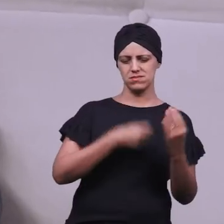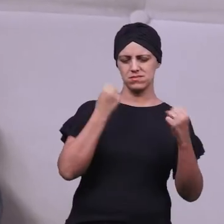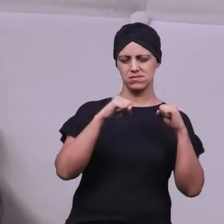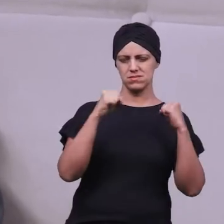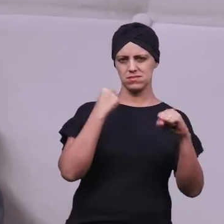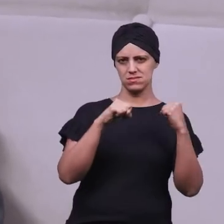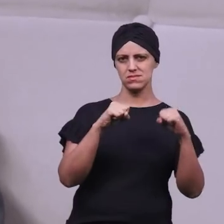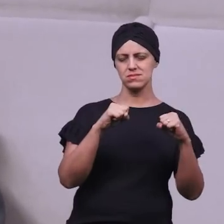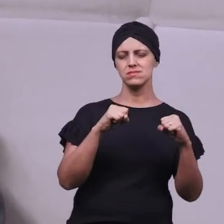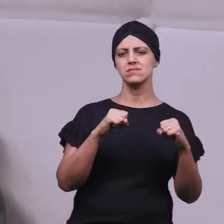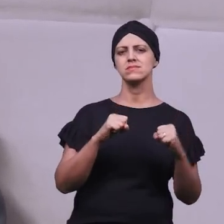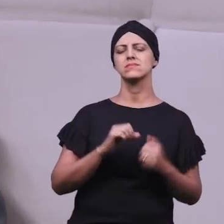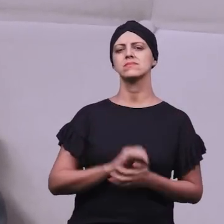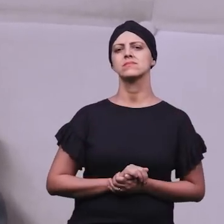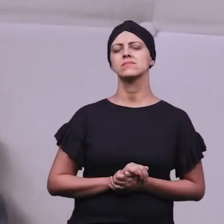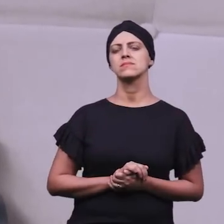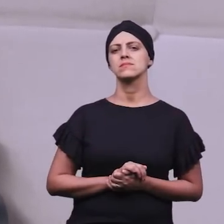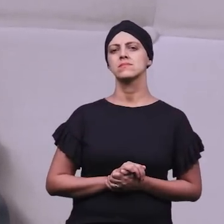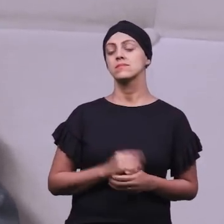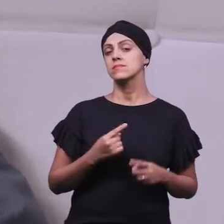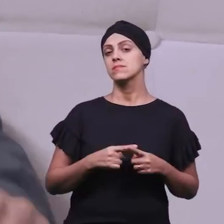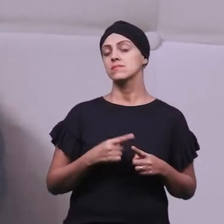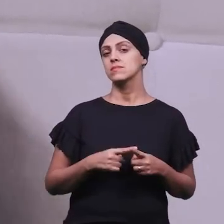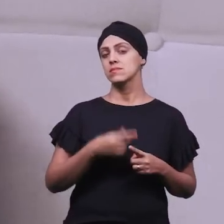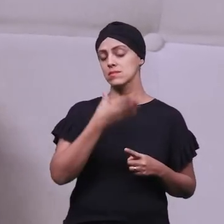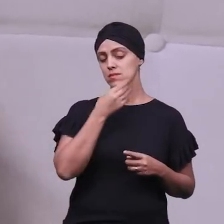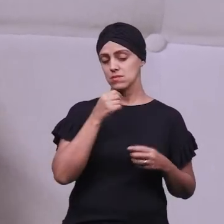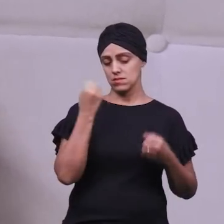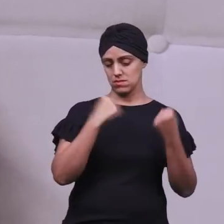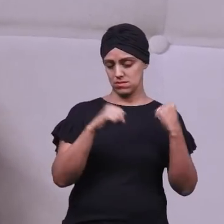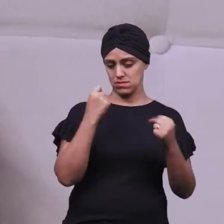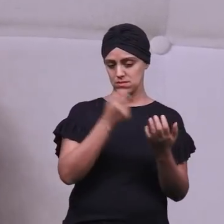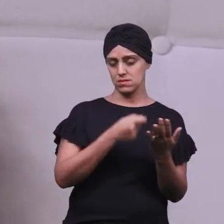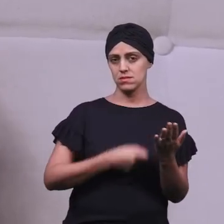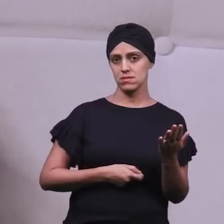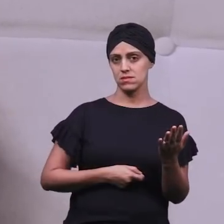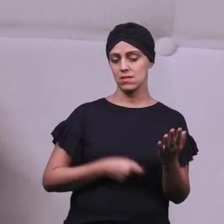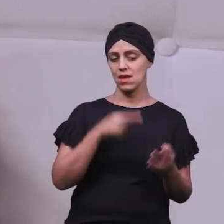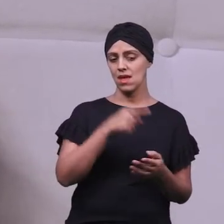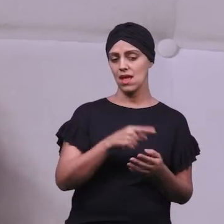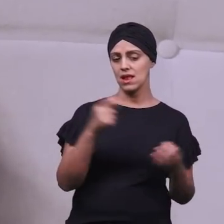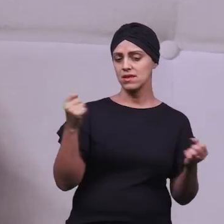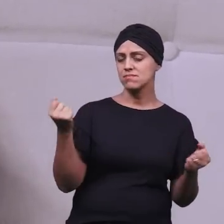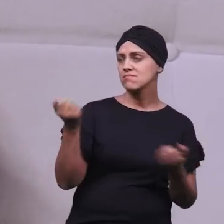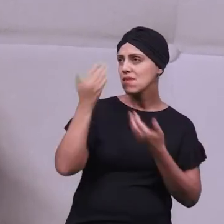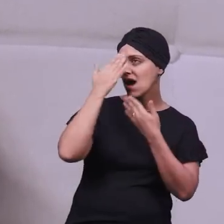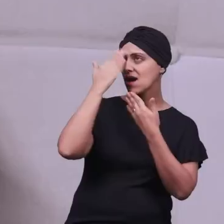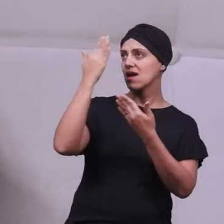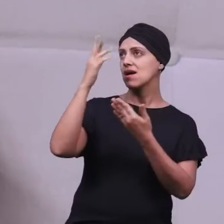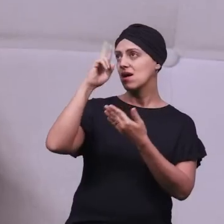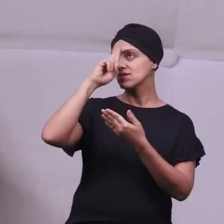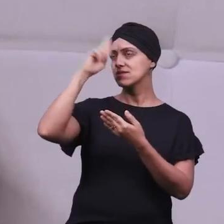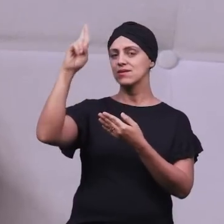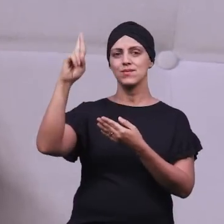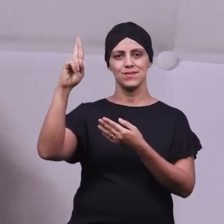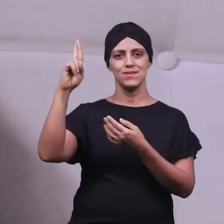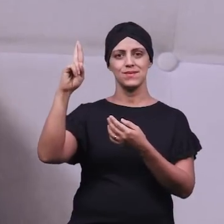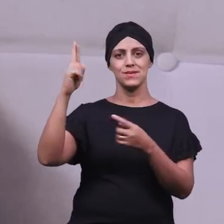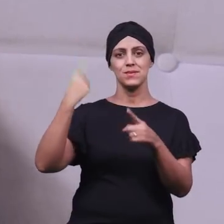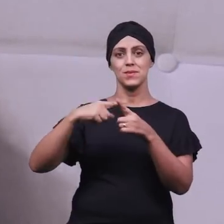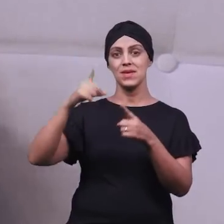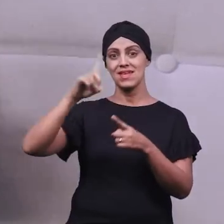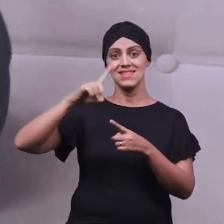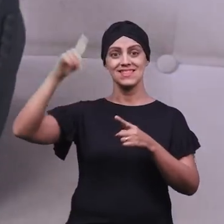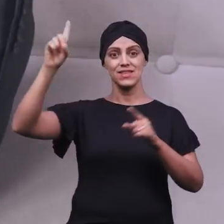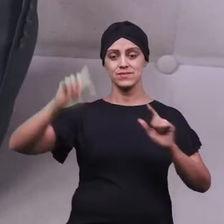que o salmista escreveu, porque o salmista ali estava fazendo uma glorificação ao Senhor